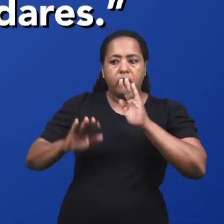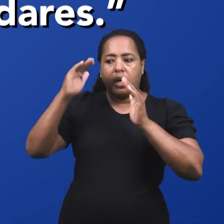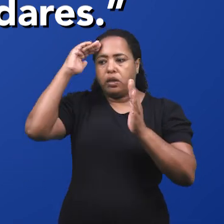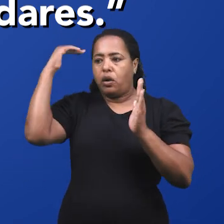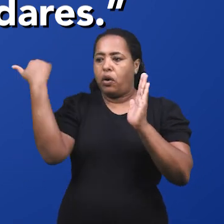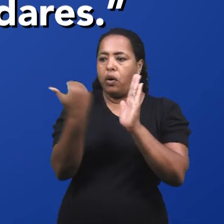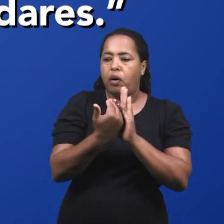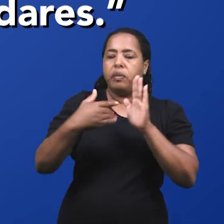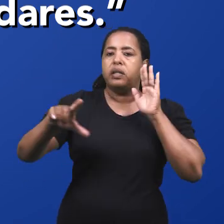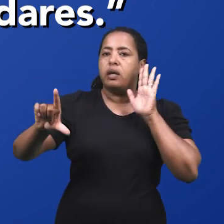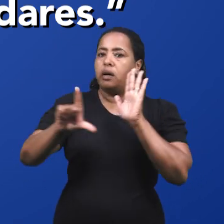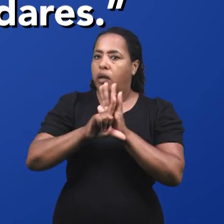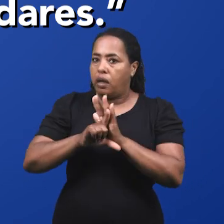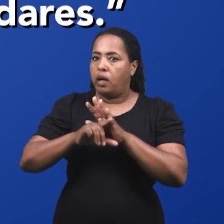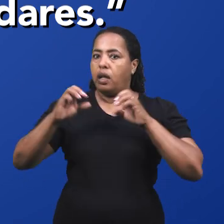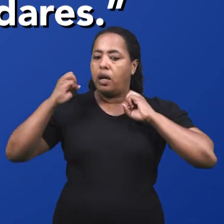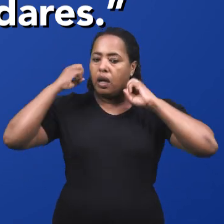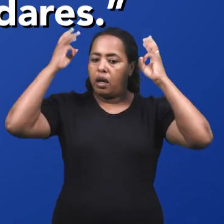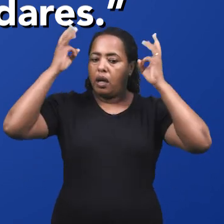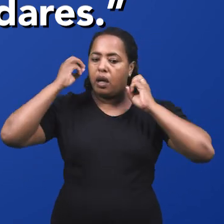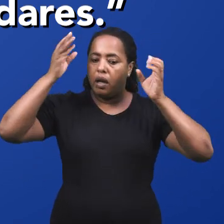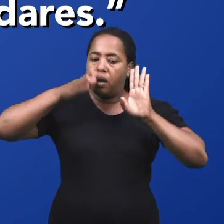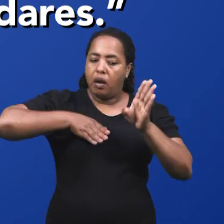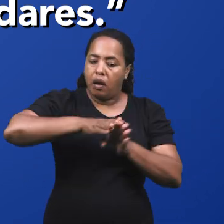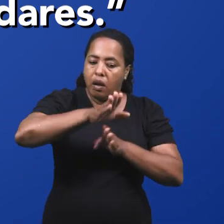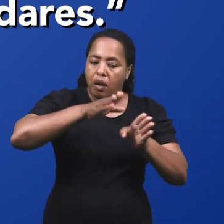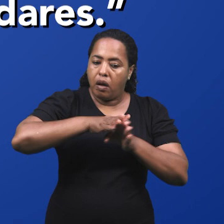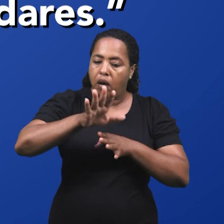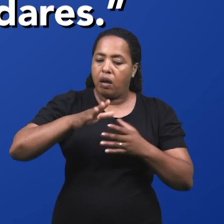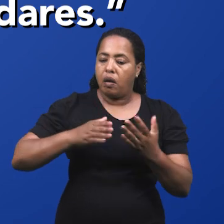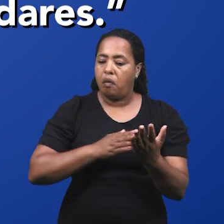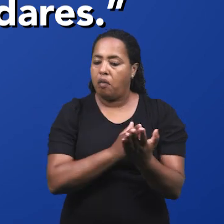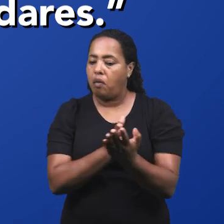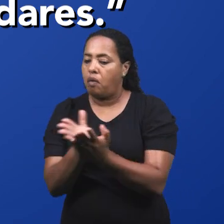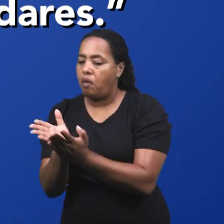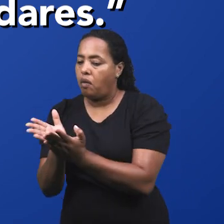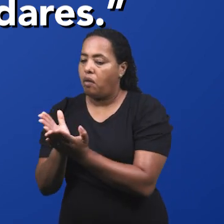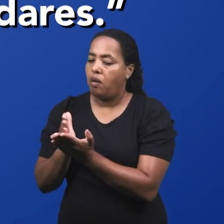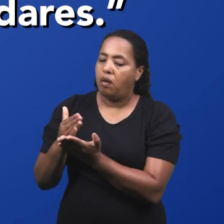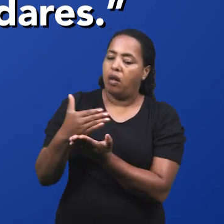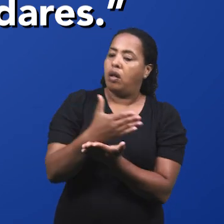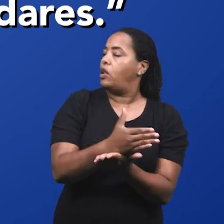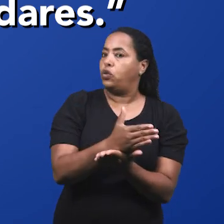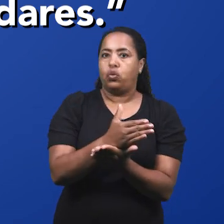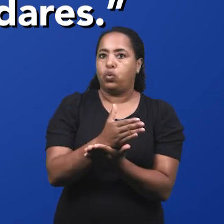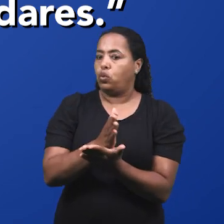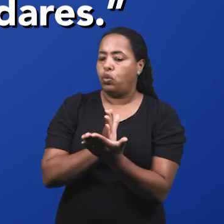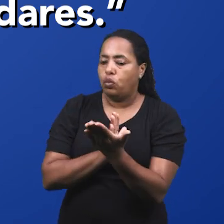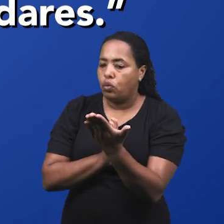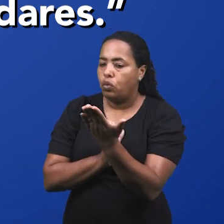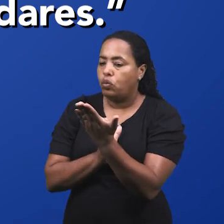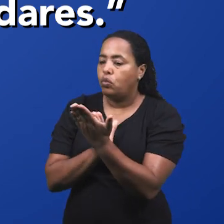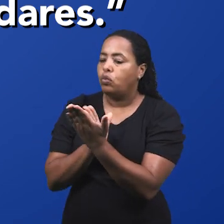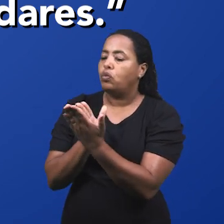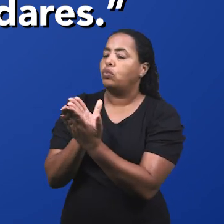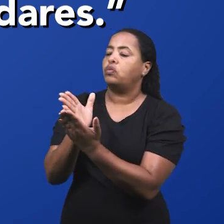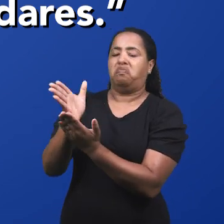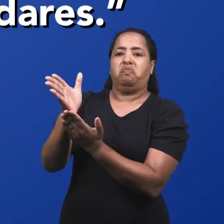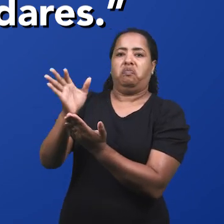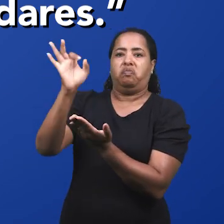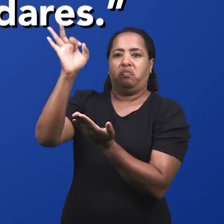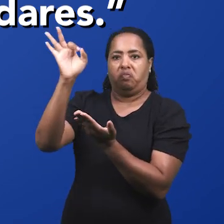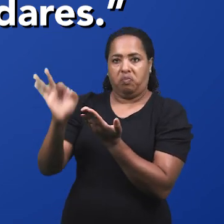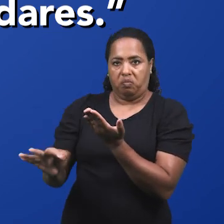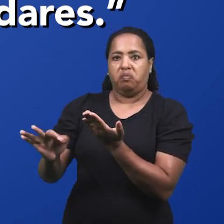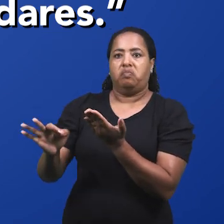bom ânimo, para teres o cuidado de fazer conforme a toda a lei, que meu servo Moisés te ordenou. Dela não te desvies, nem